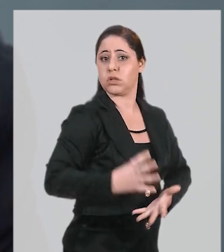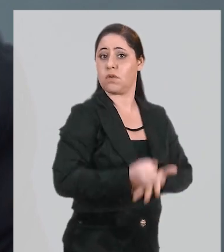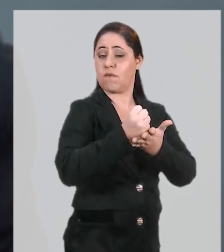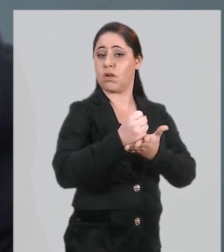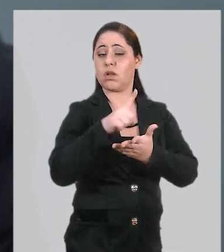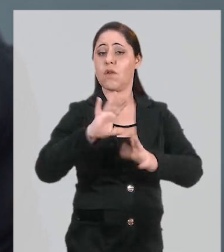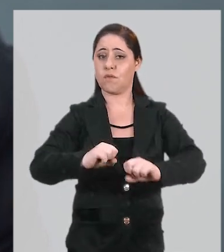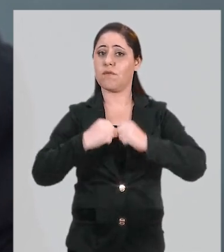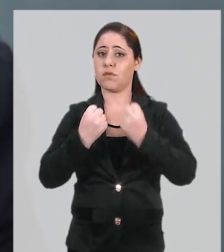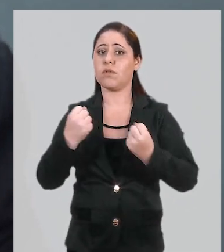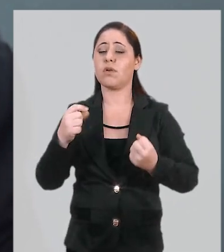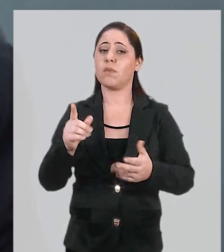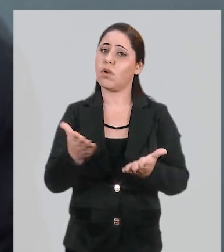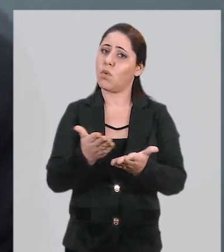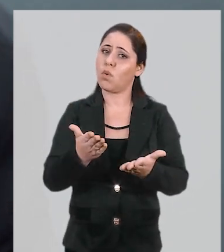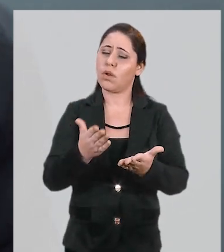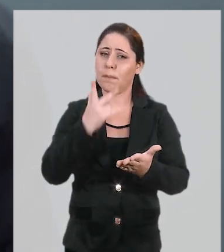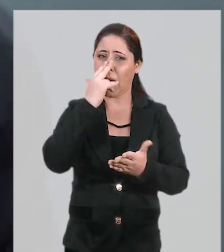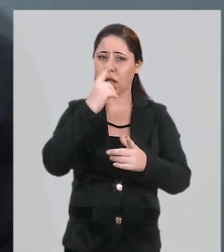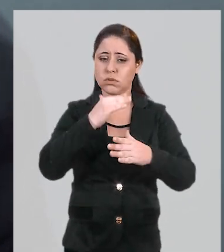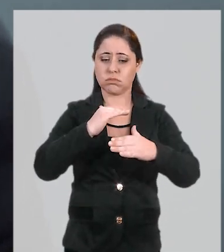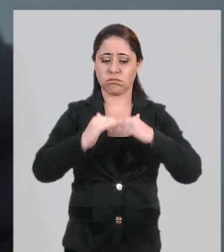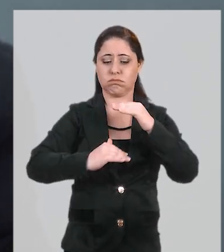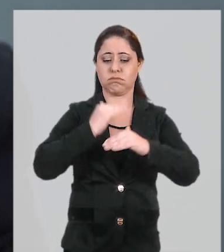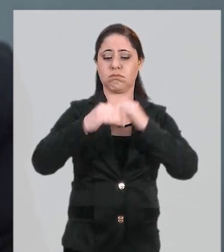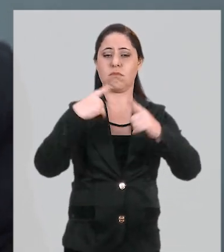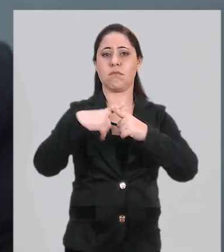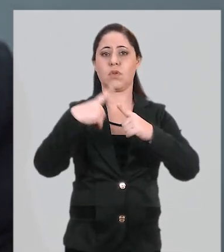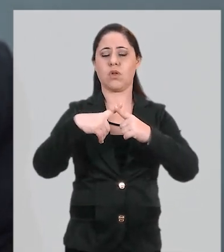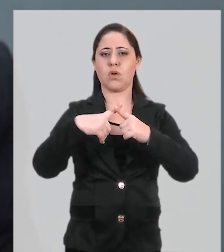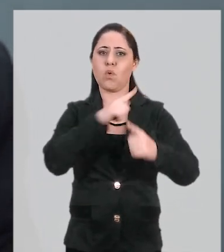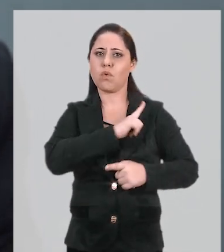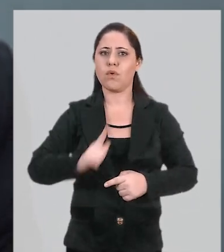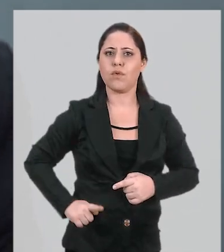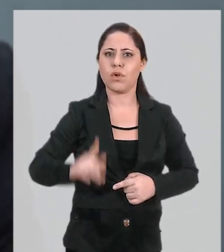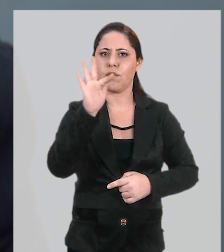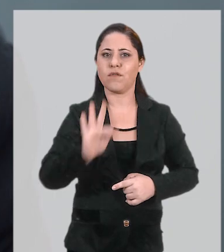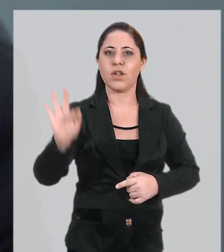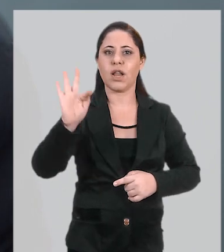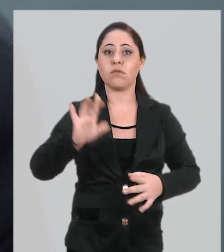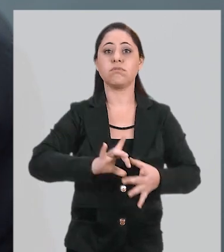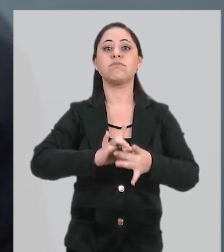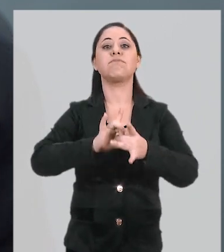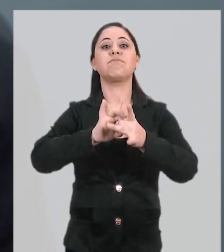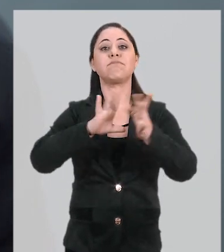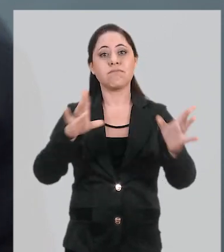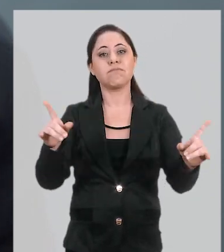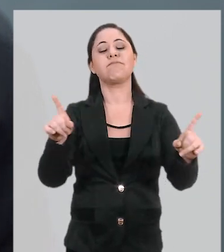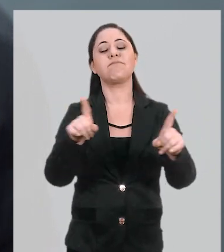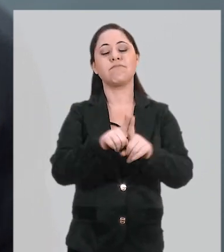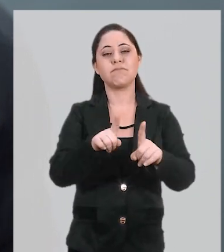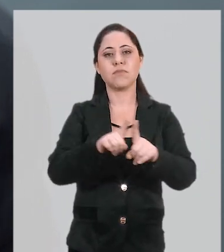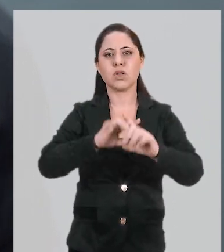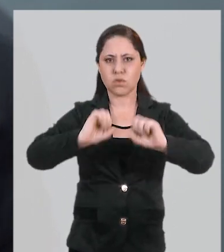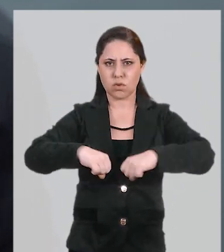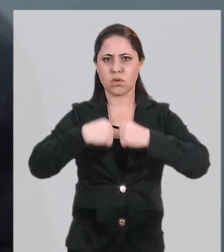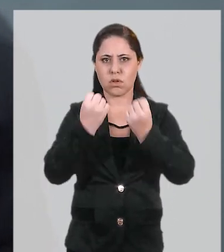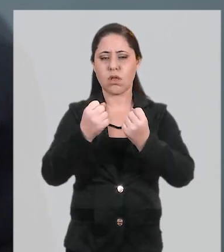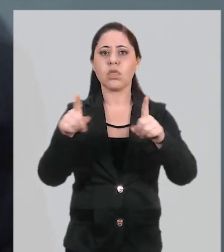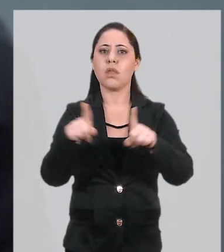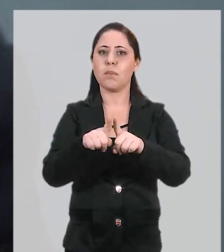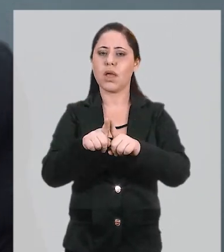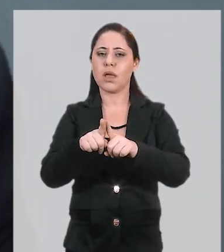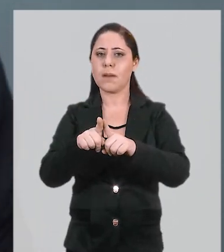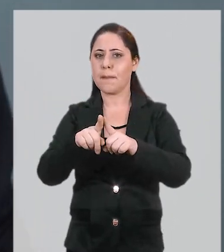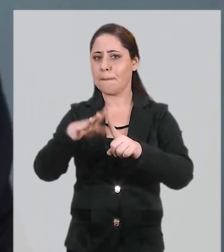própria vida. E esse enfrentamento, então, agora prosperou, porque o governo federal, então, autorizou os enfrentamentos